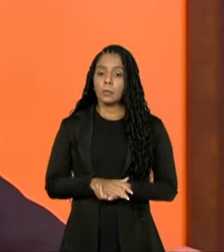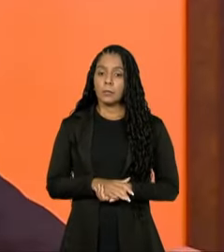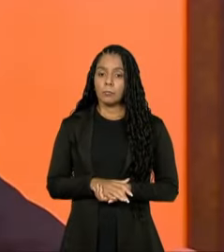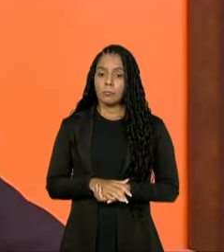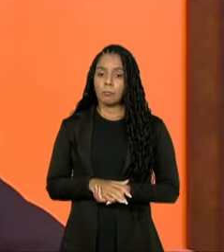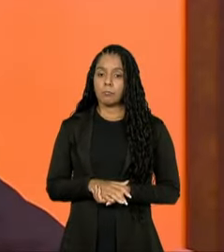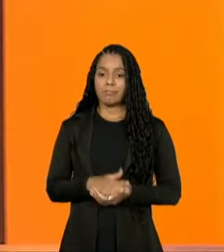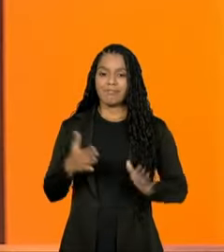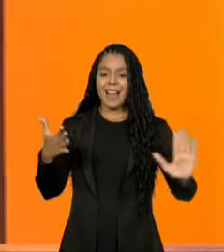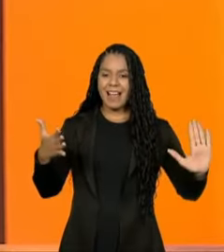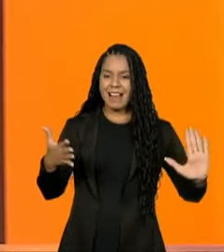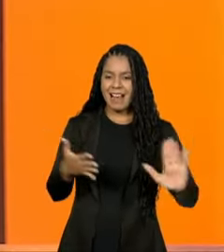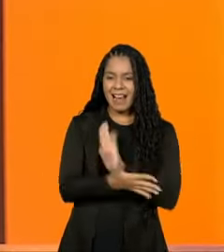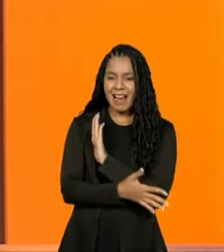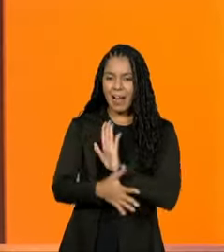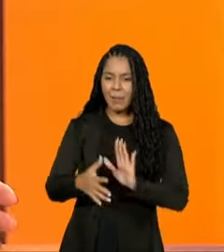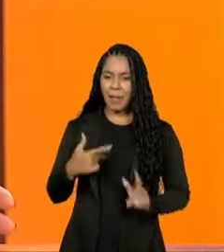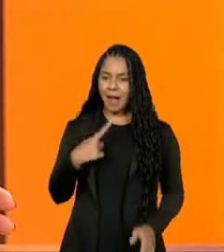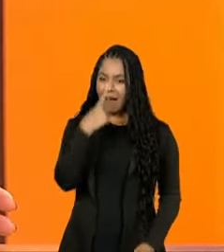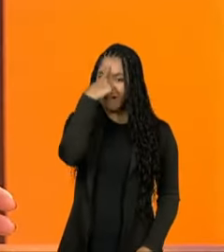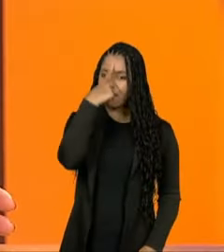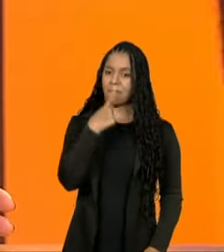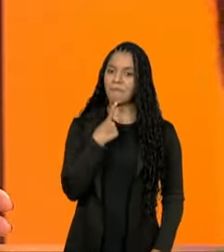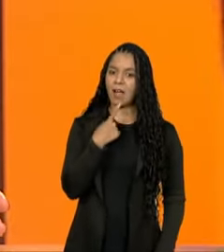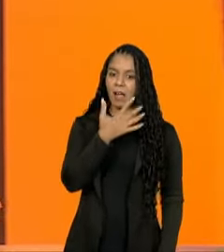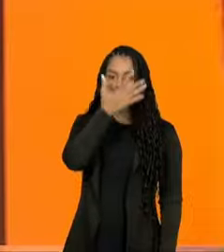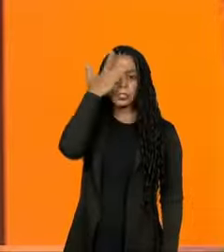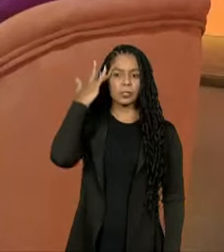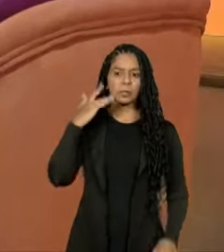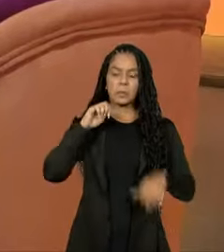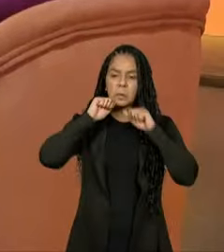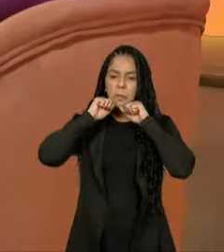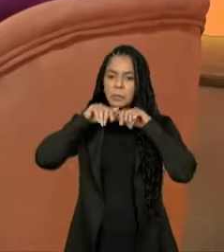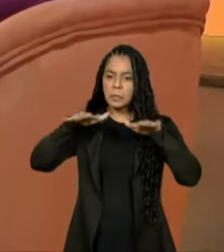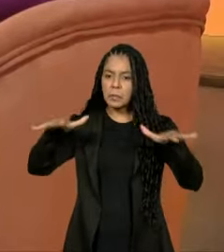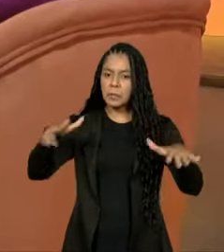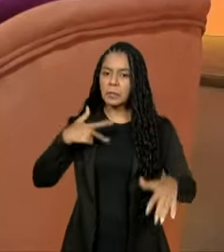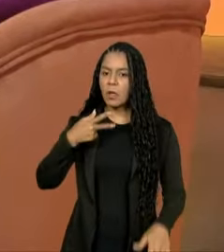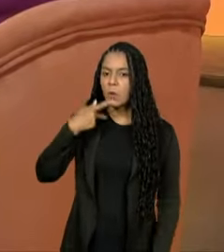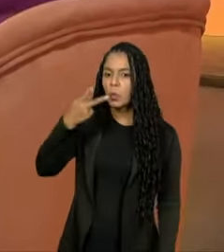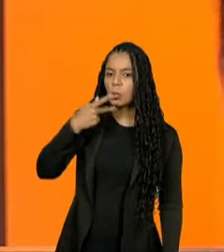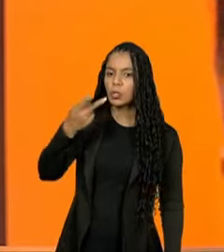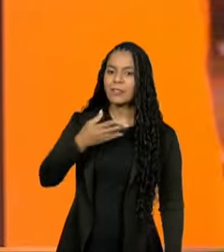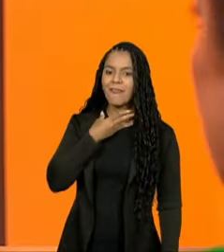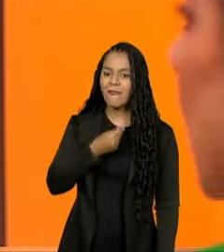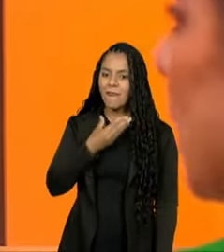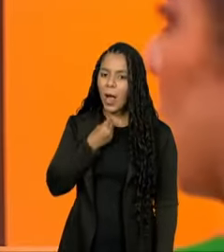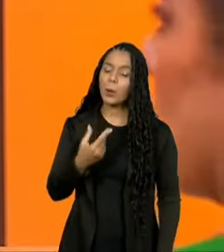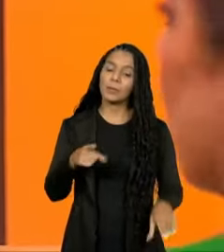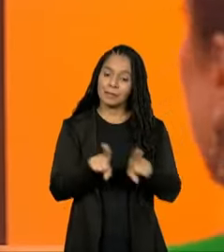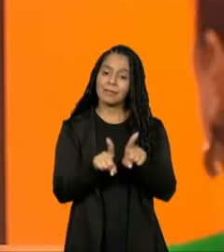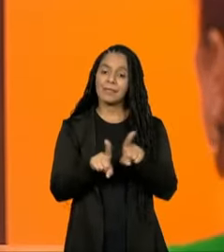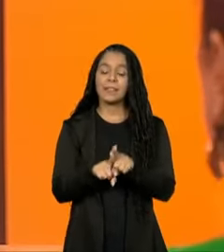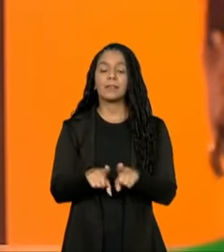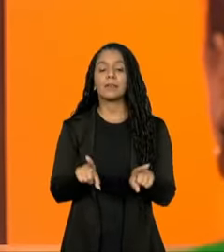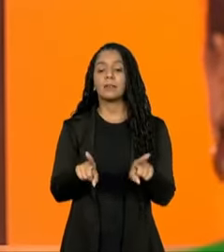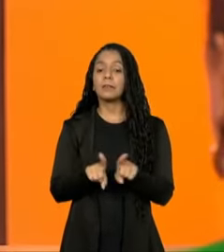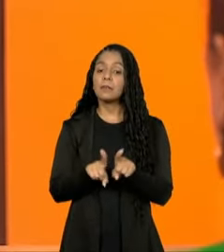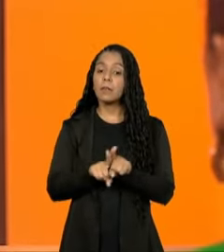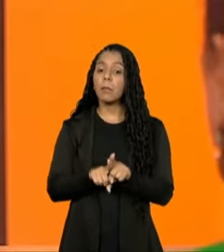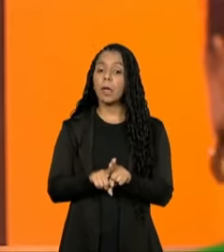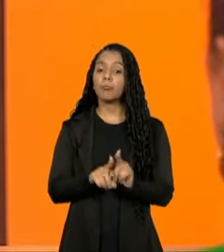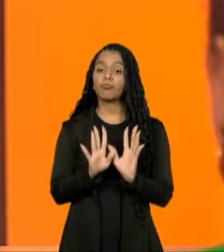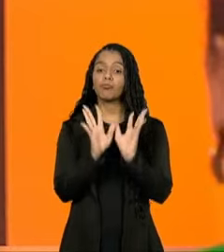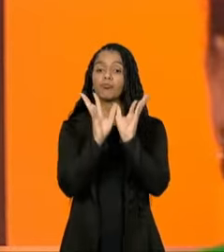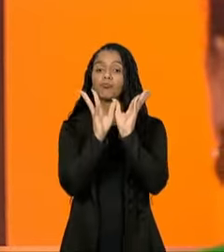a reputação de alguém, de disseminar uma notícia falsa. Eu recebo ameaças. E de minar